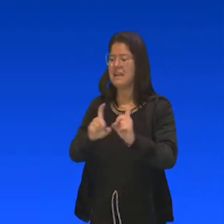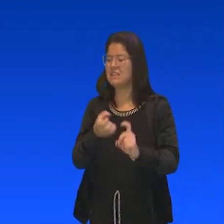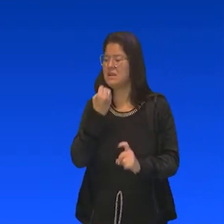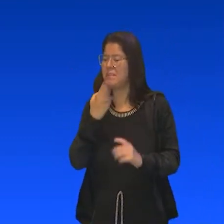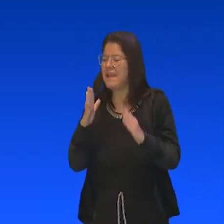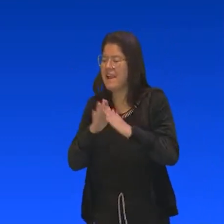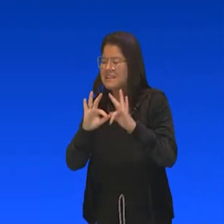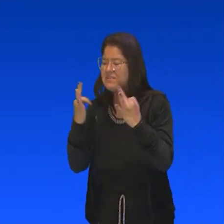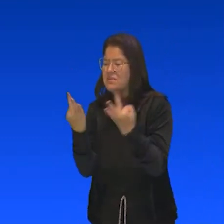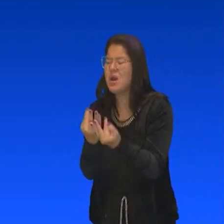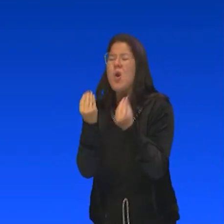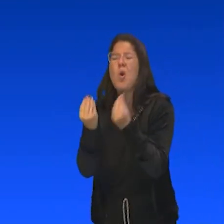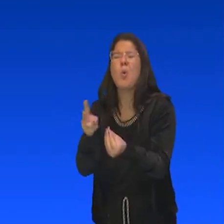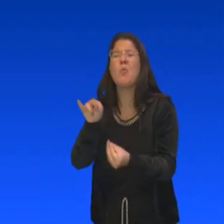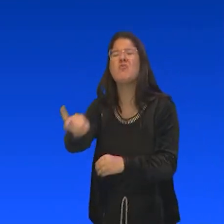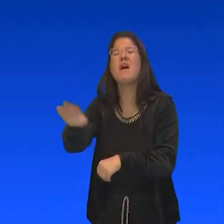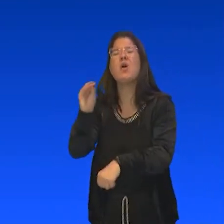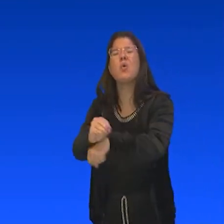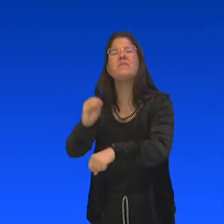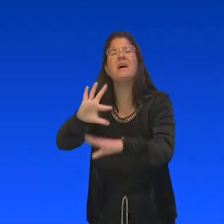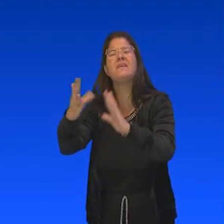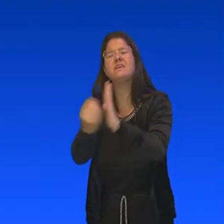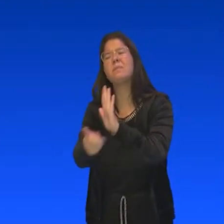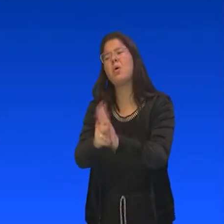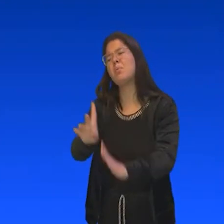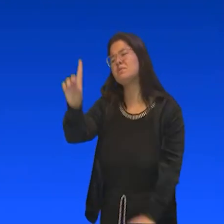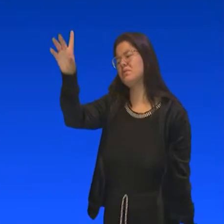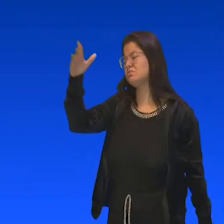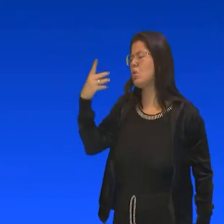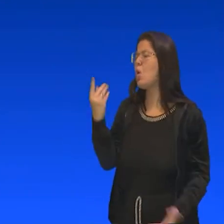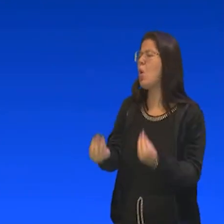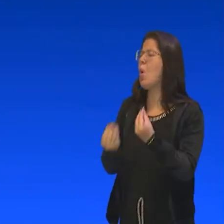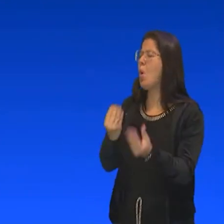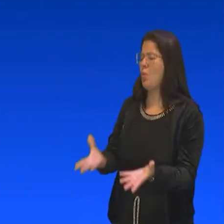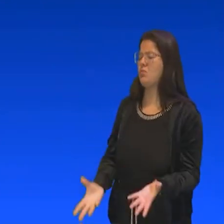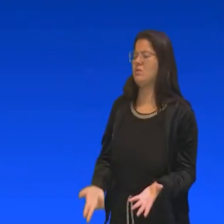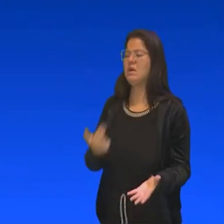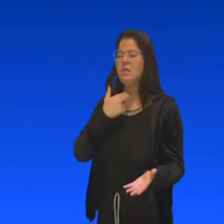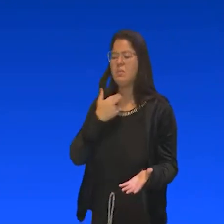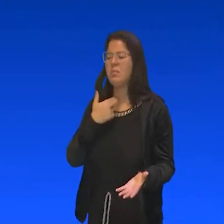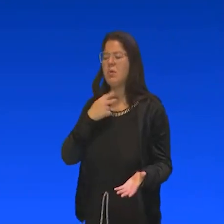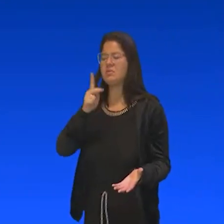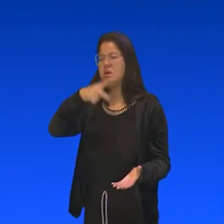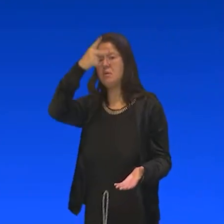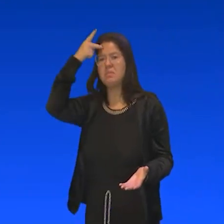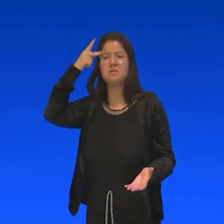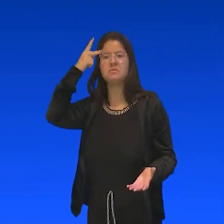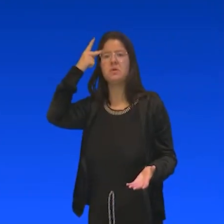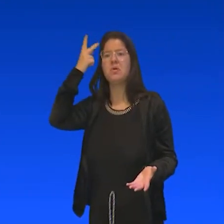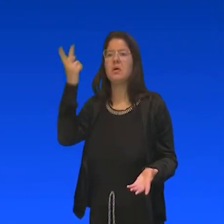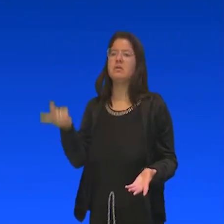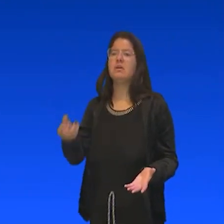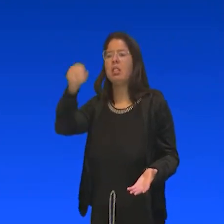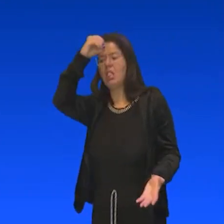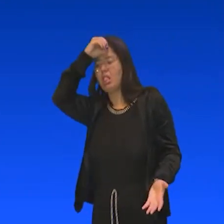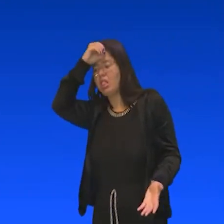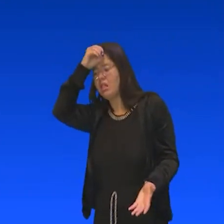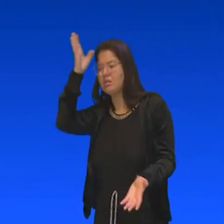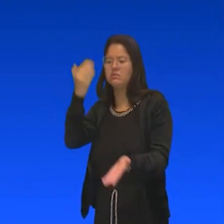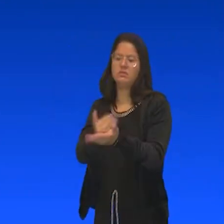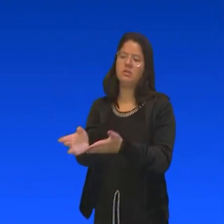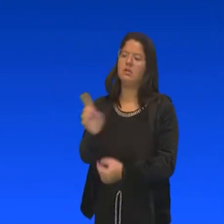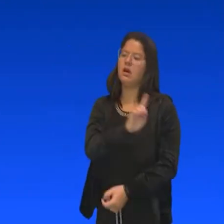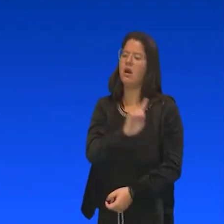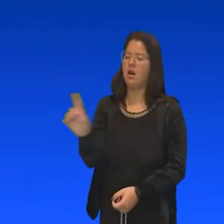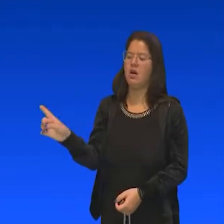casa, como cuidará da igreja de Deus? Não seja neófito, para não suceder que se ensoberbeça